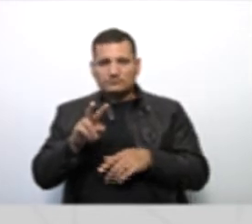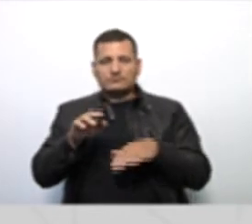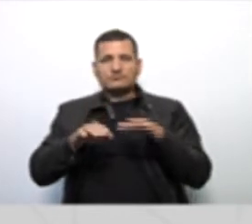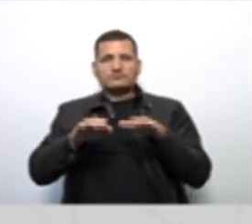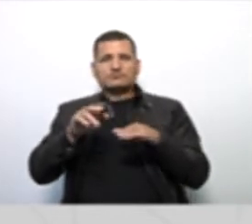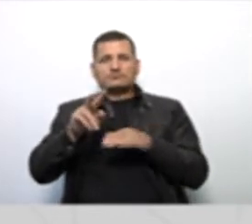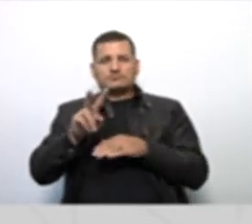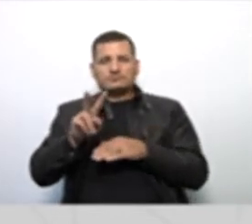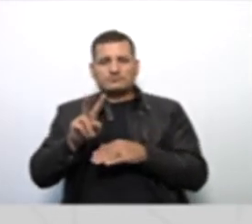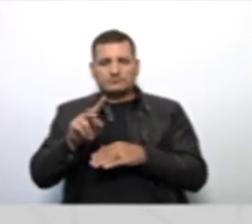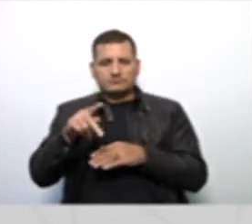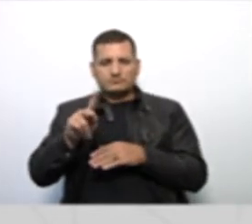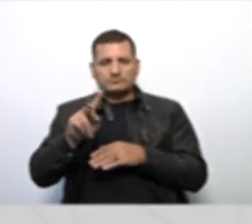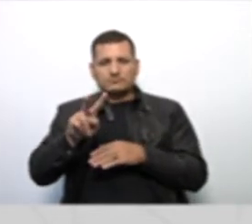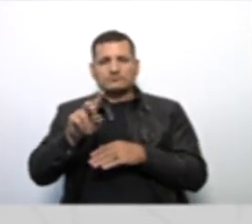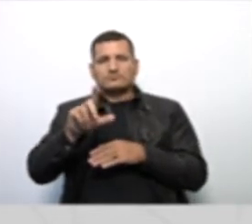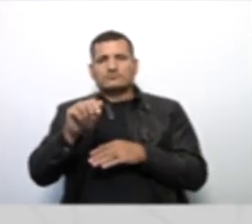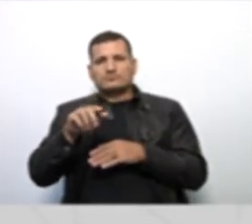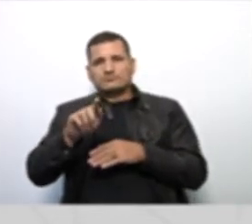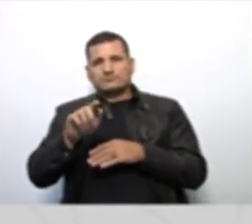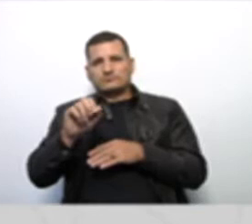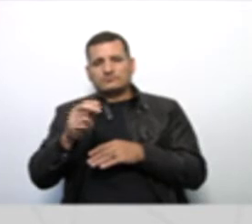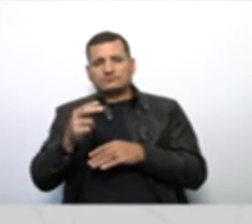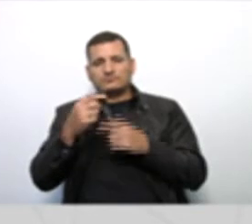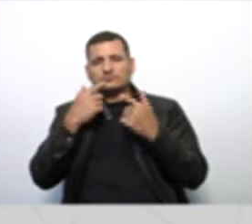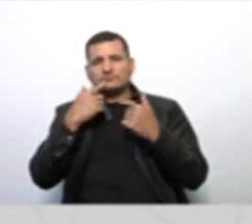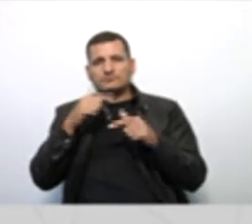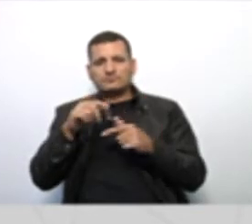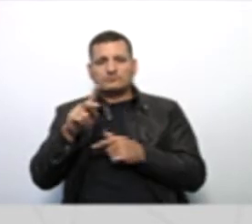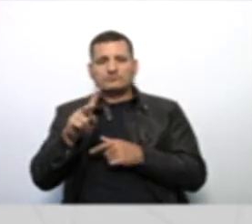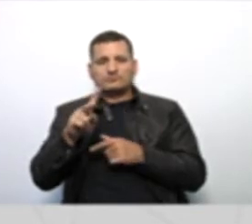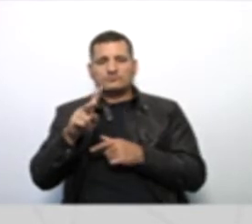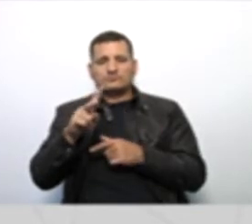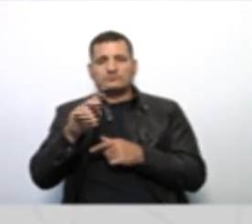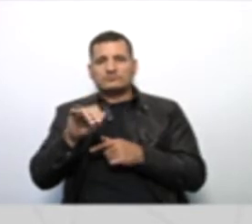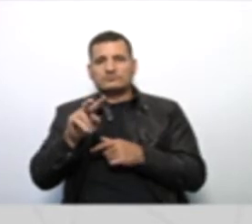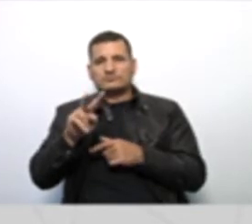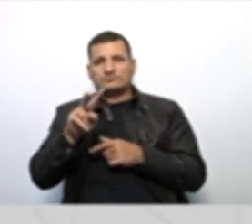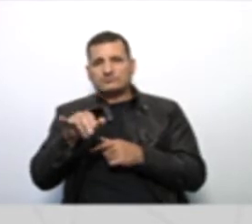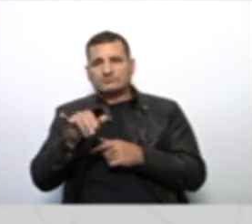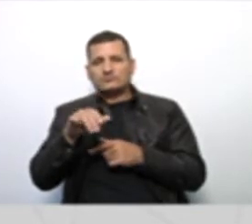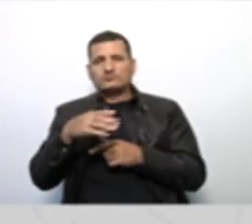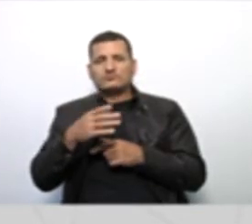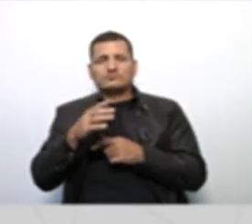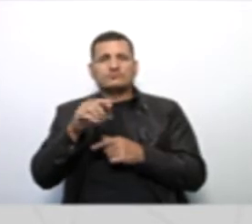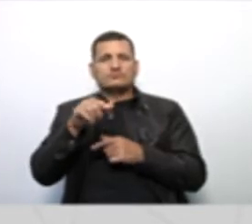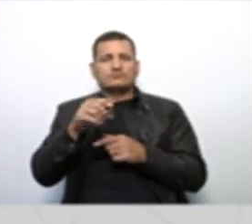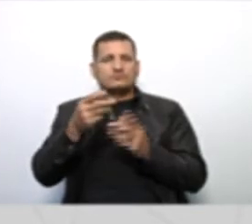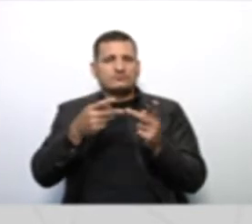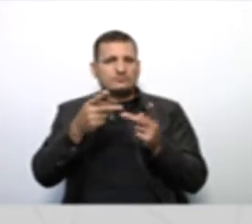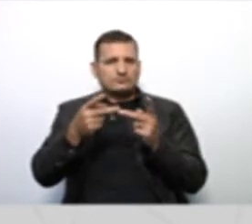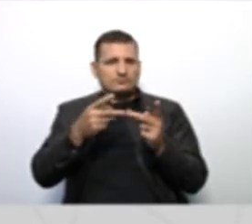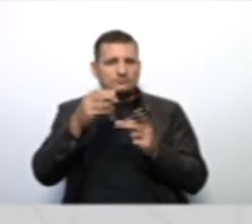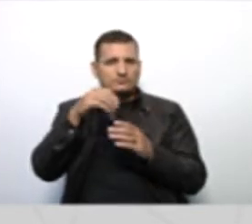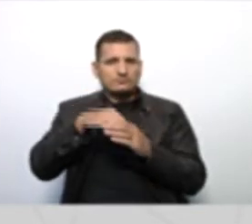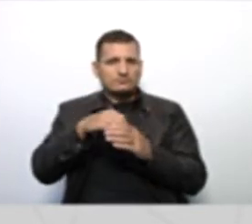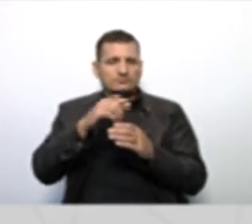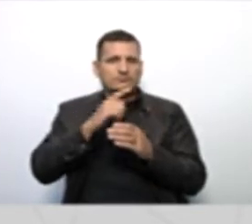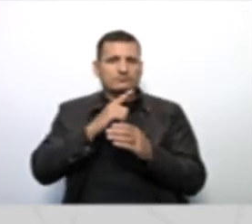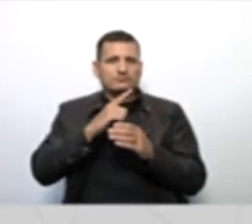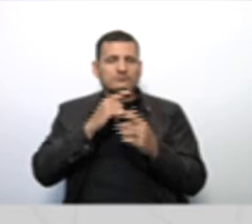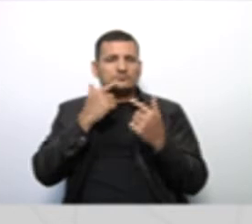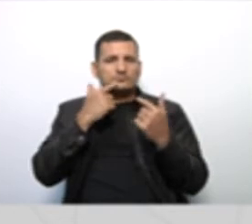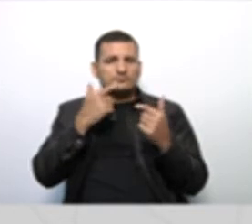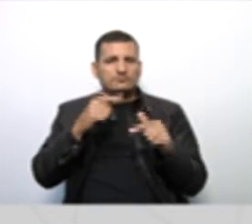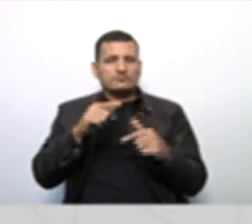Kivy Launch e linguagem Kivy. Então, dentro desse projetinho da biblioteca Kivy, tem a linguagem